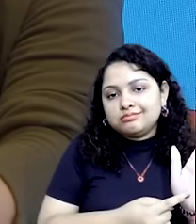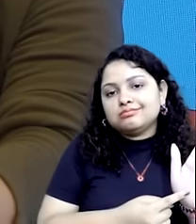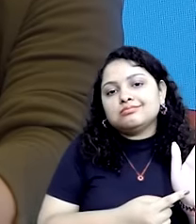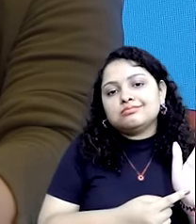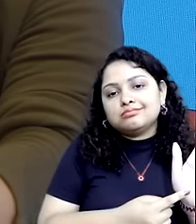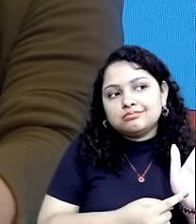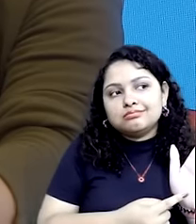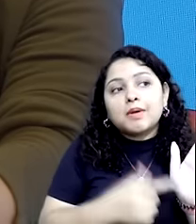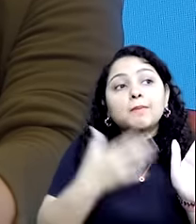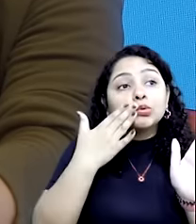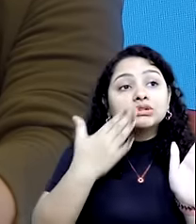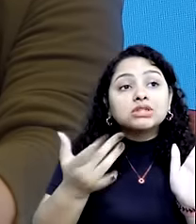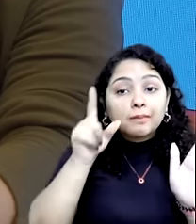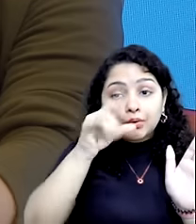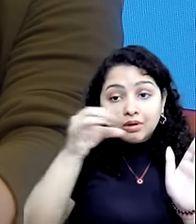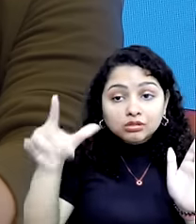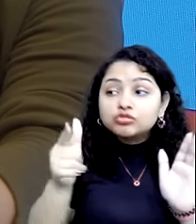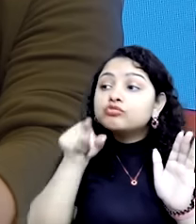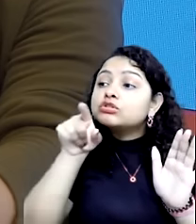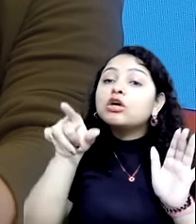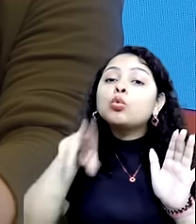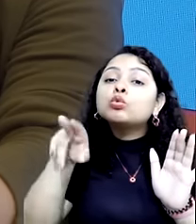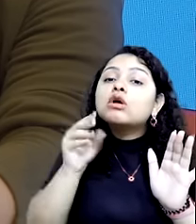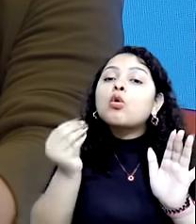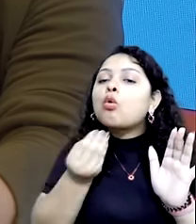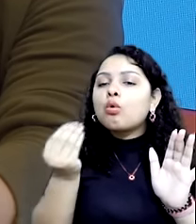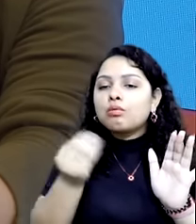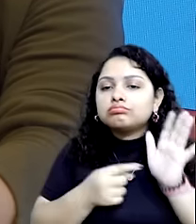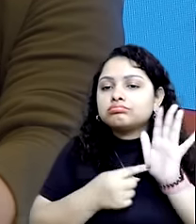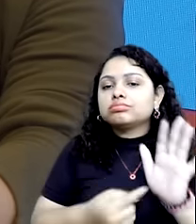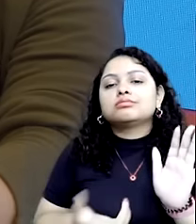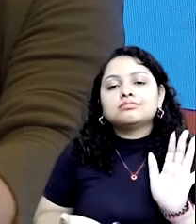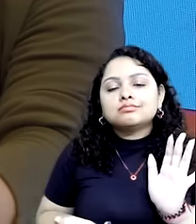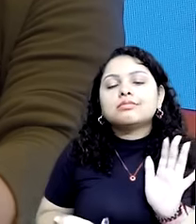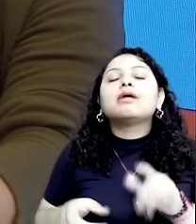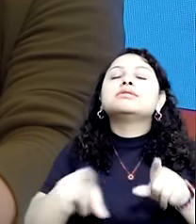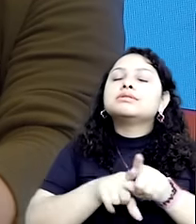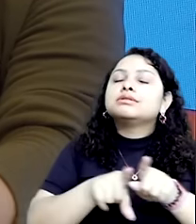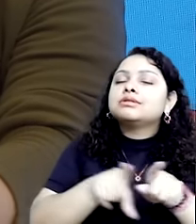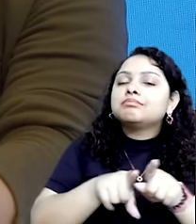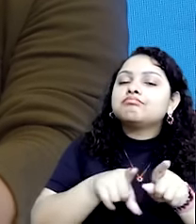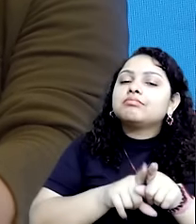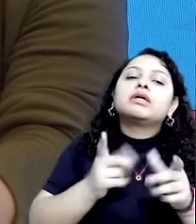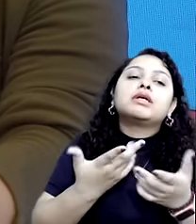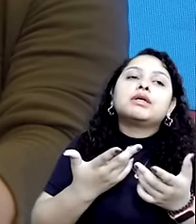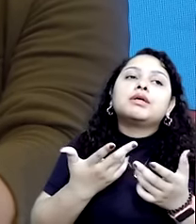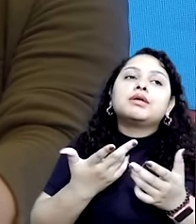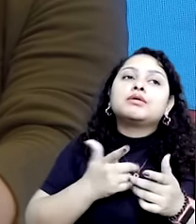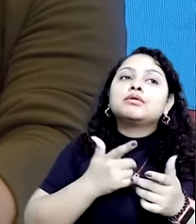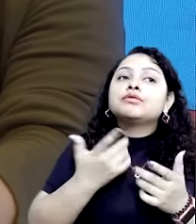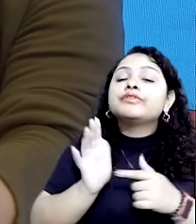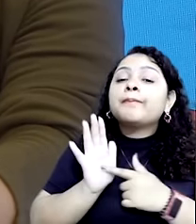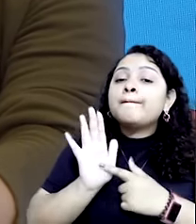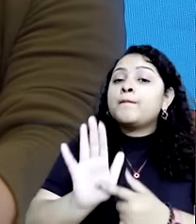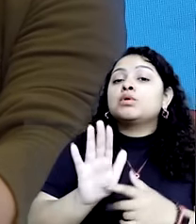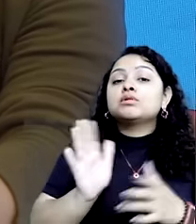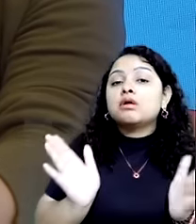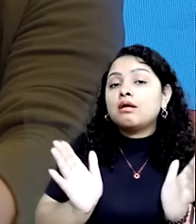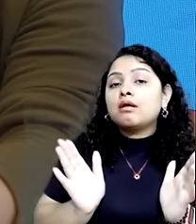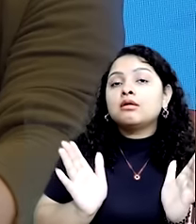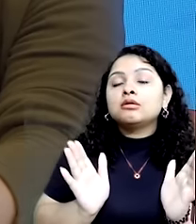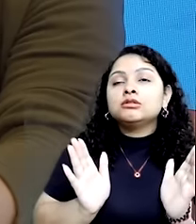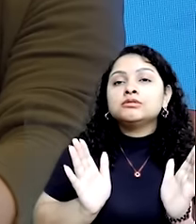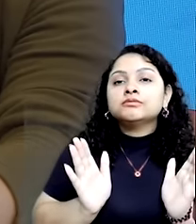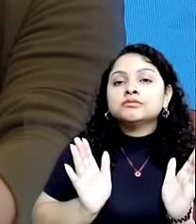mesmo daquilo né de como ele estaria sendo usado e também quando você precisa destacar funções né quando você precisa mostrar